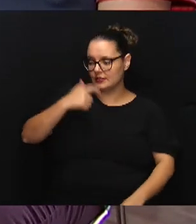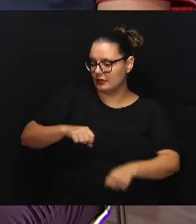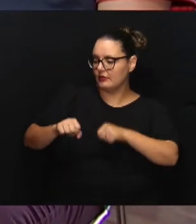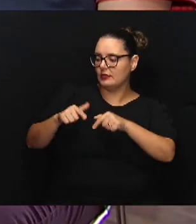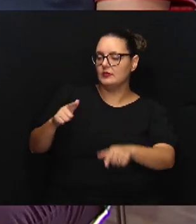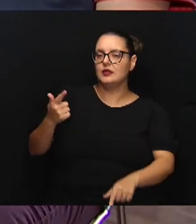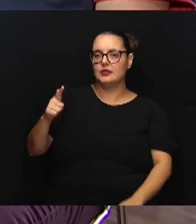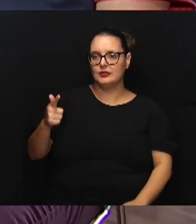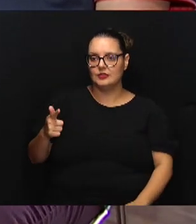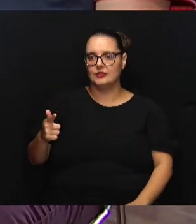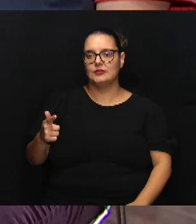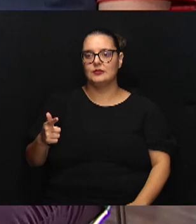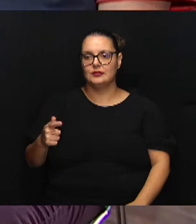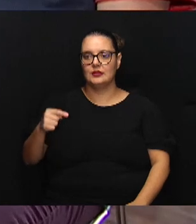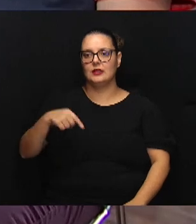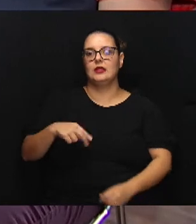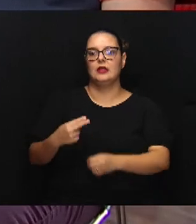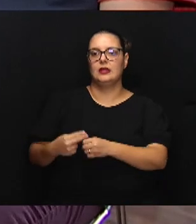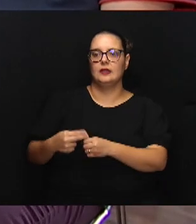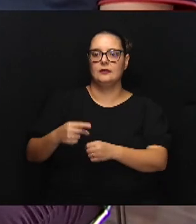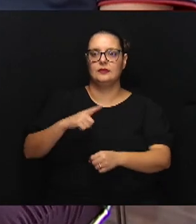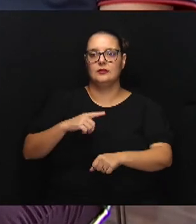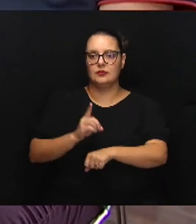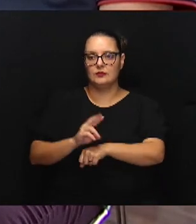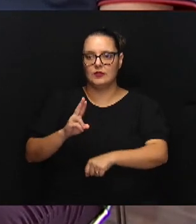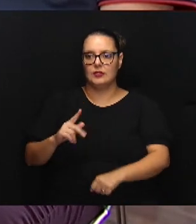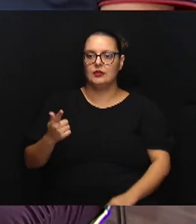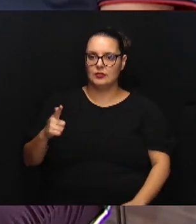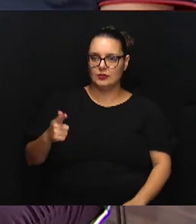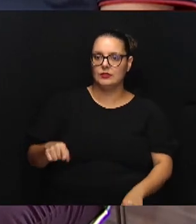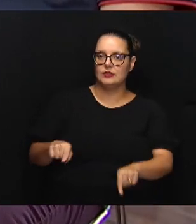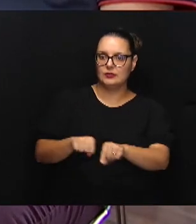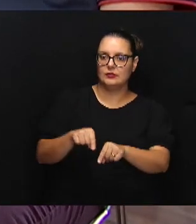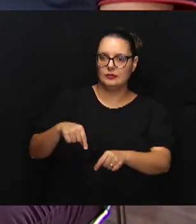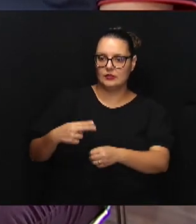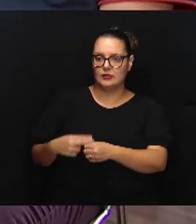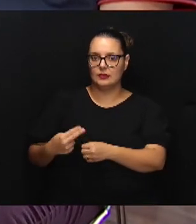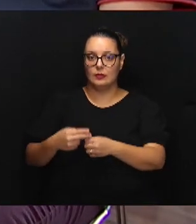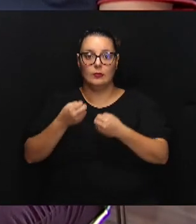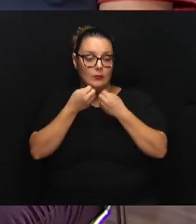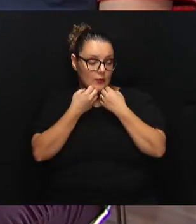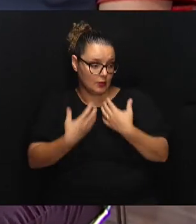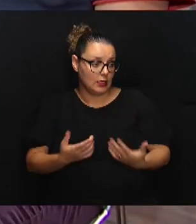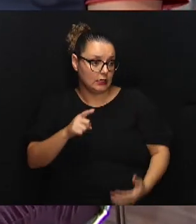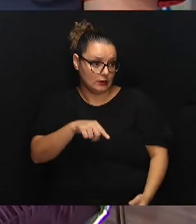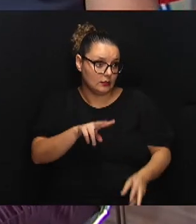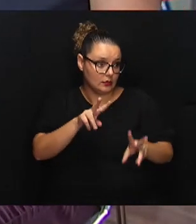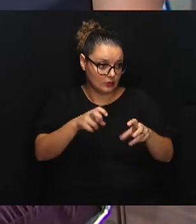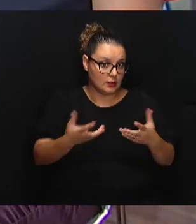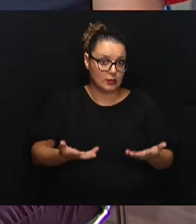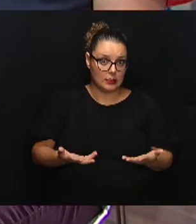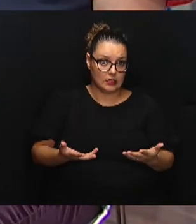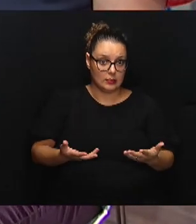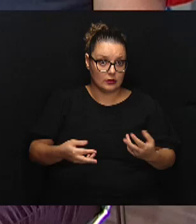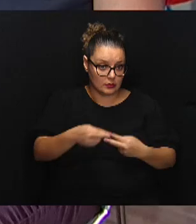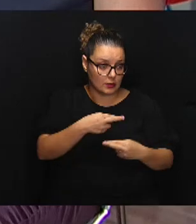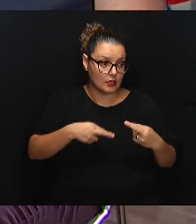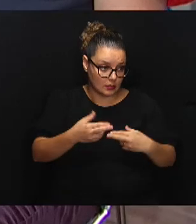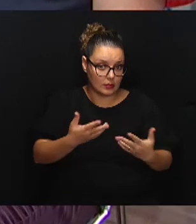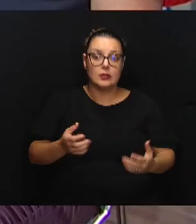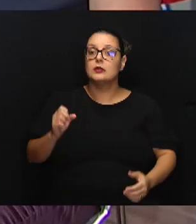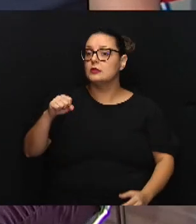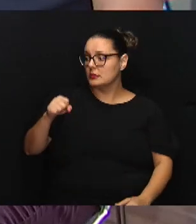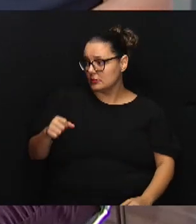geografia aqui pela Unicamp. Tenho doutorado em geografia também aqui pela Unicamp. Boa, então quer dizer, esse é um assunto que tem tudo a ver, né? Tudo a ver